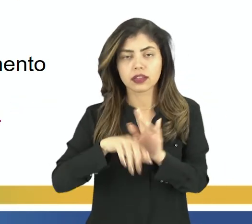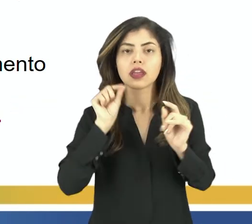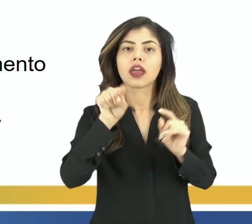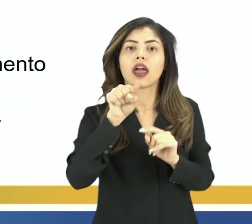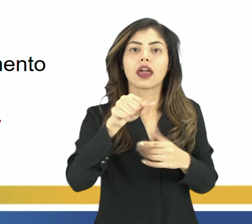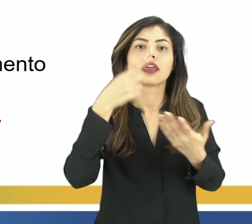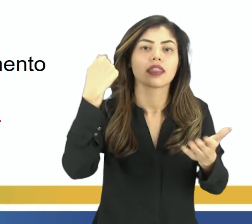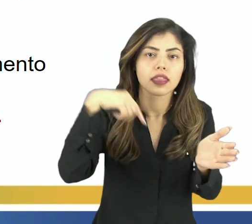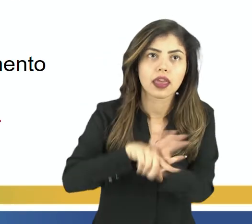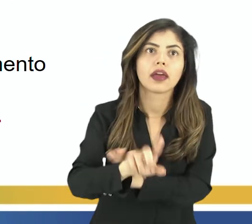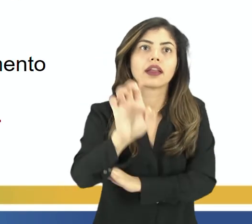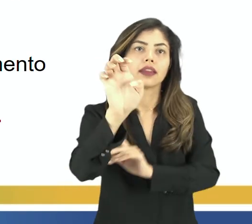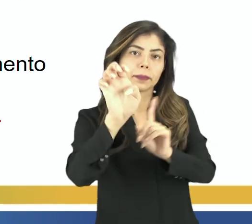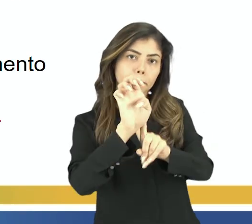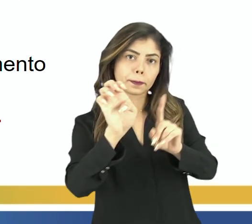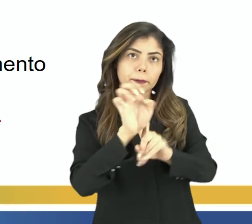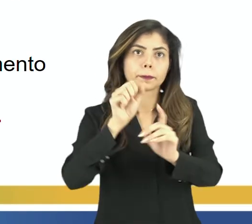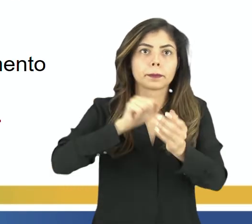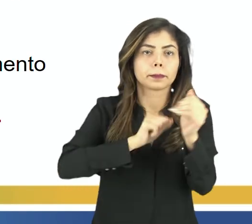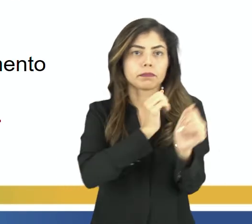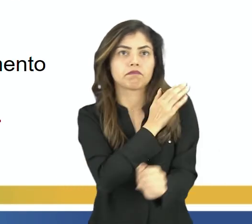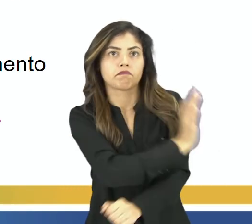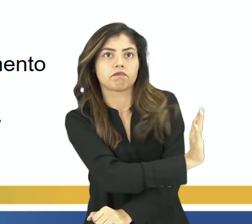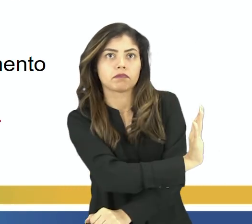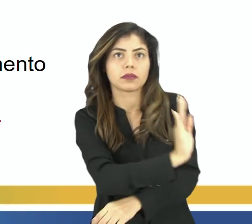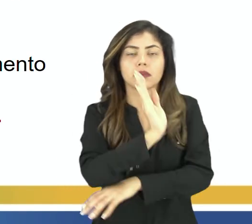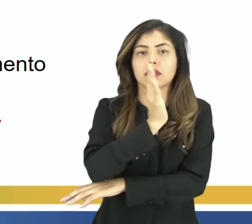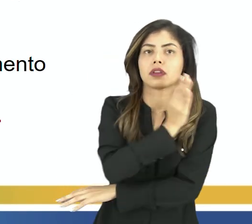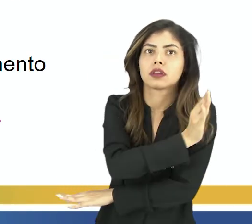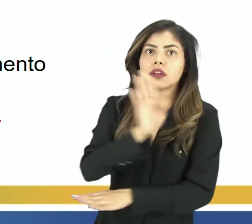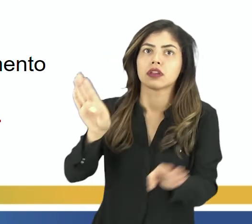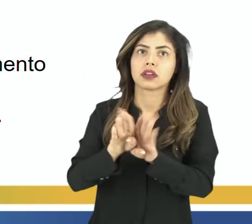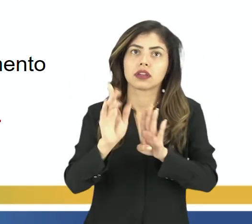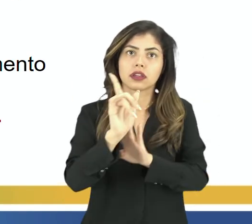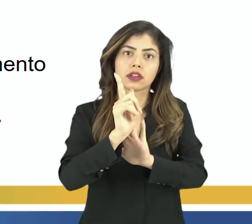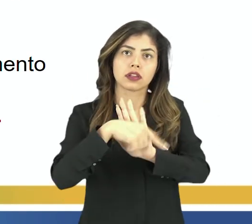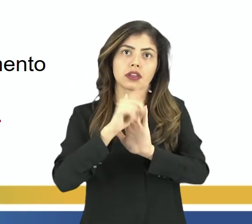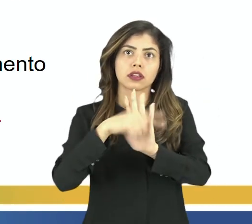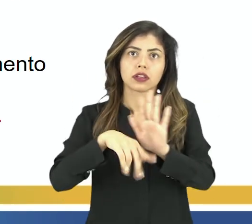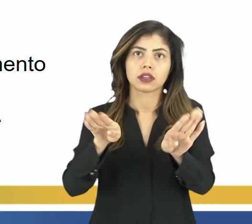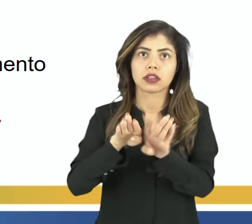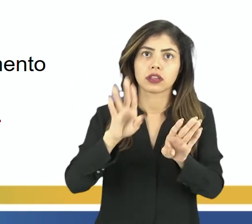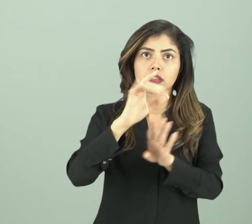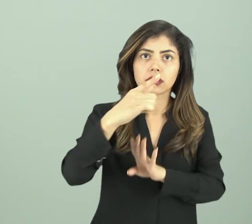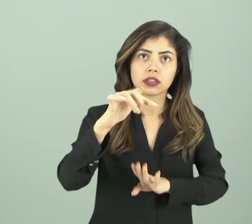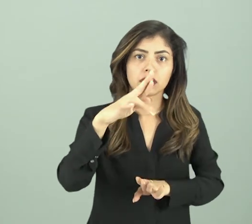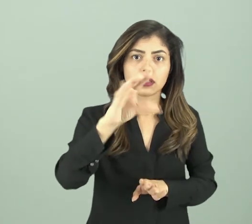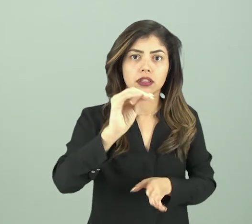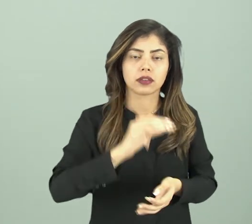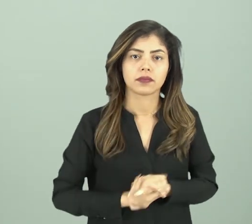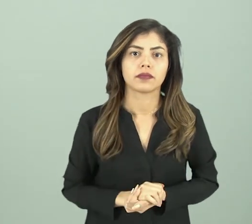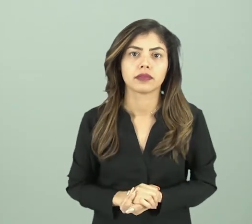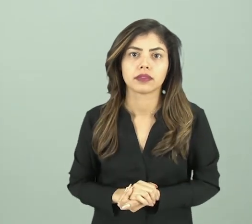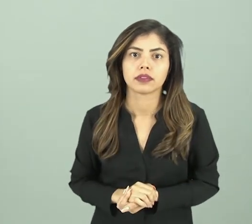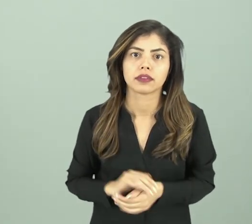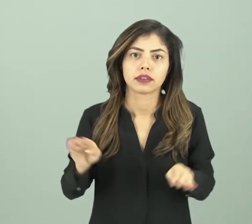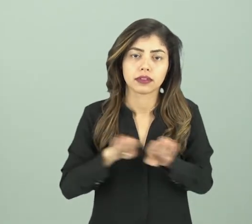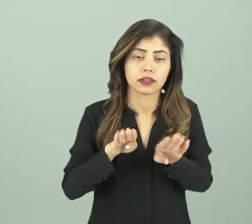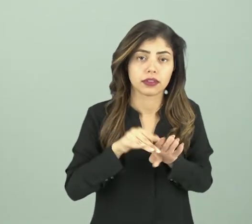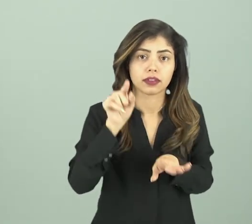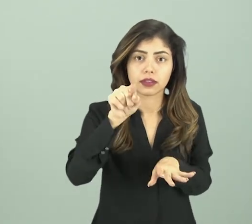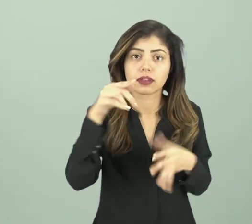essa a questão, eliminar o preconceito de raça, o preconceito de sexo e o preconceito de espécie. Assim a gente